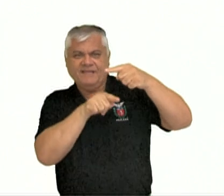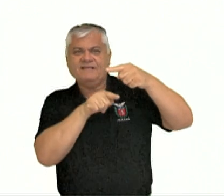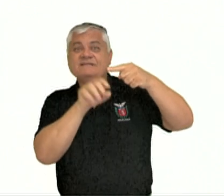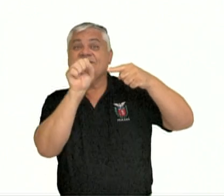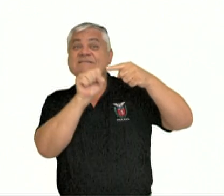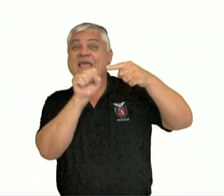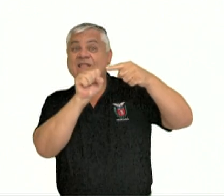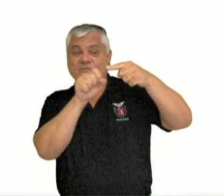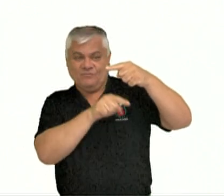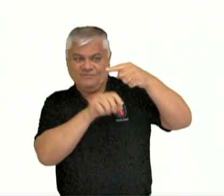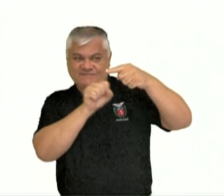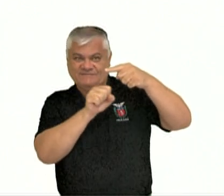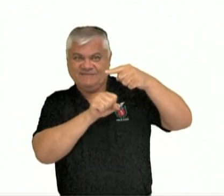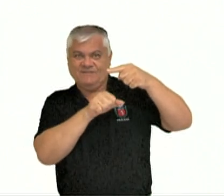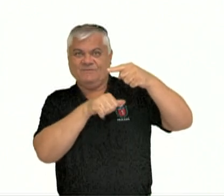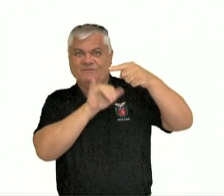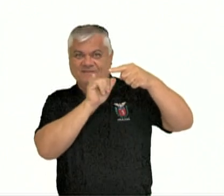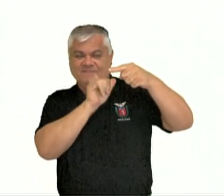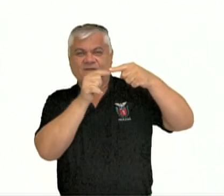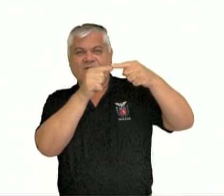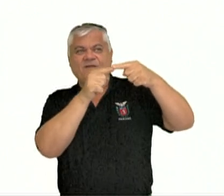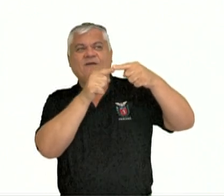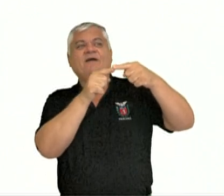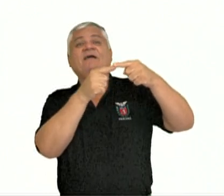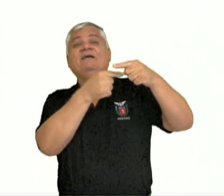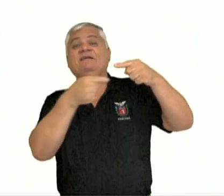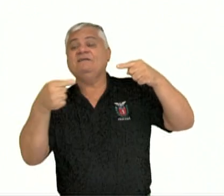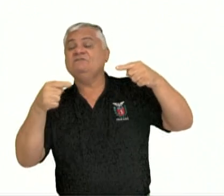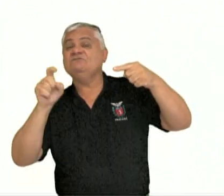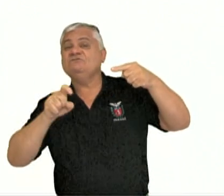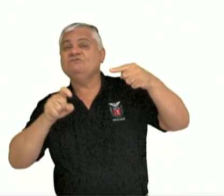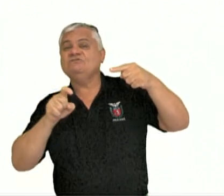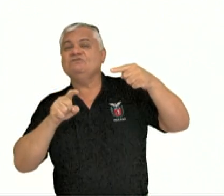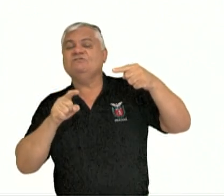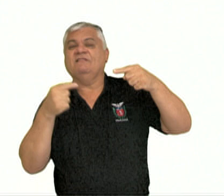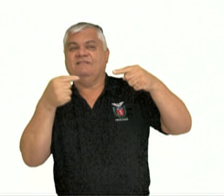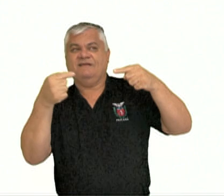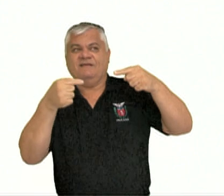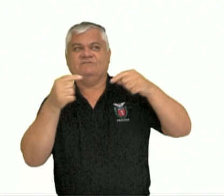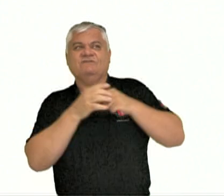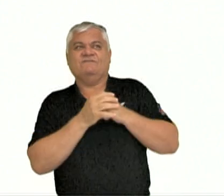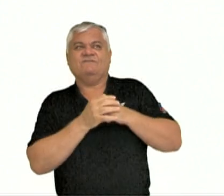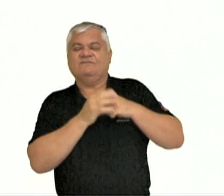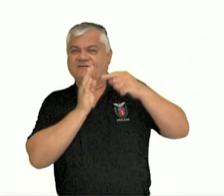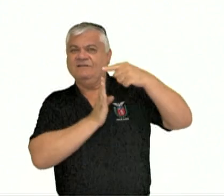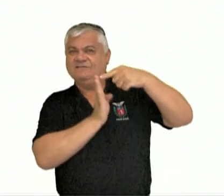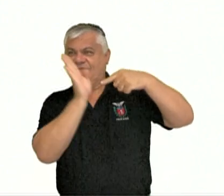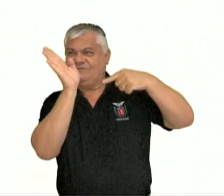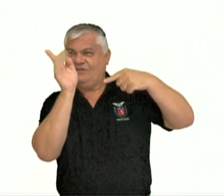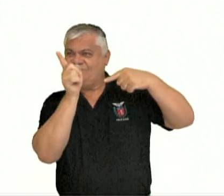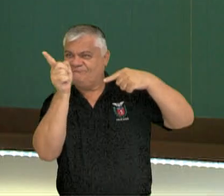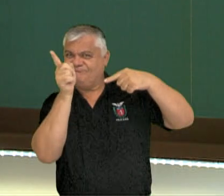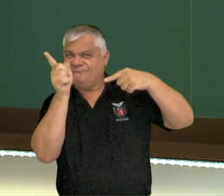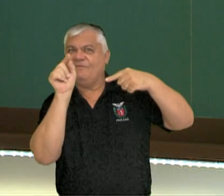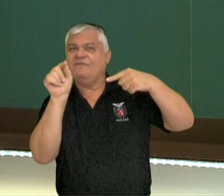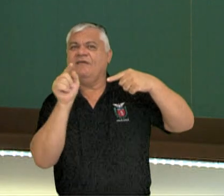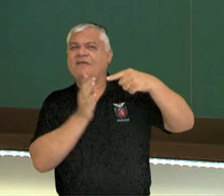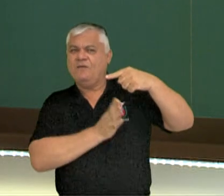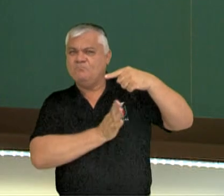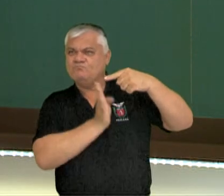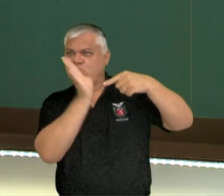eixo Y, cosseno no eixo X, negativos. E a tangente que vai para cima, lá na